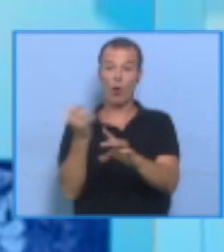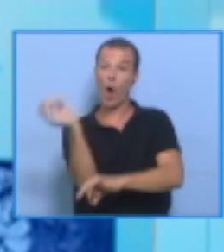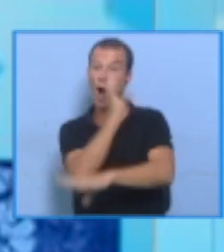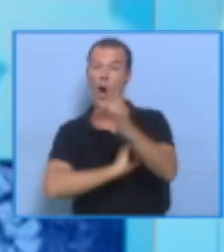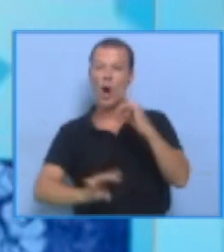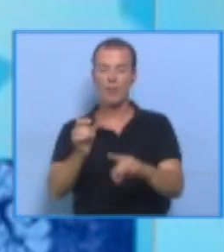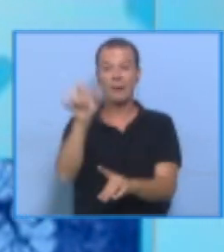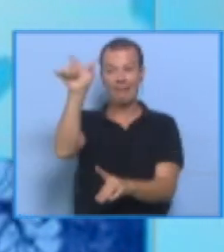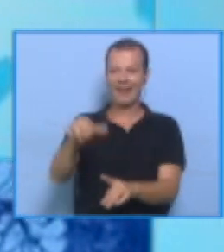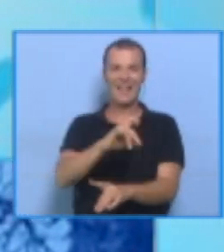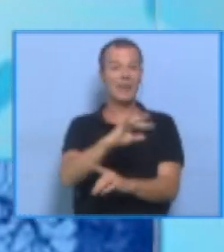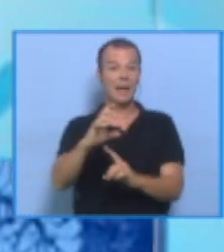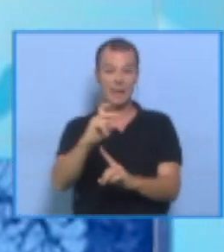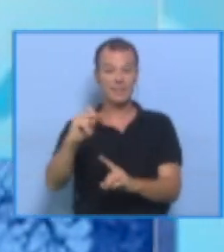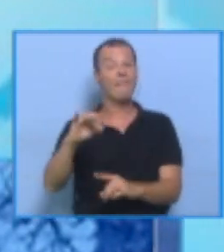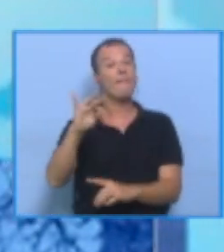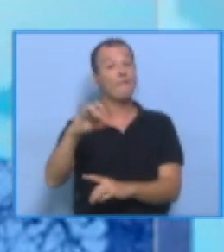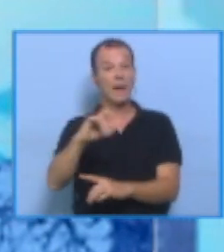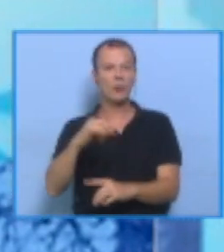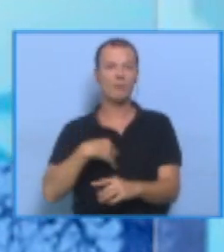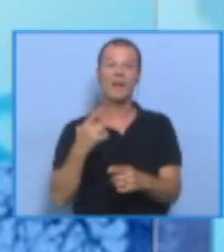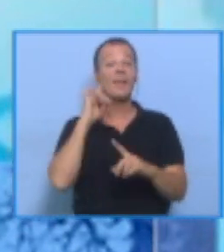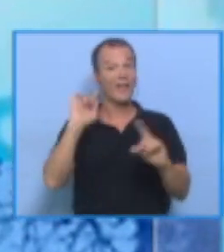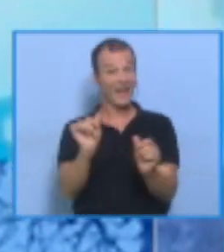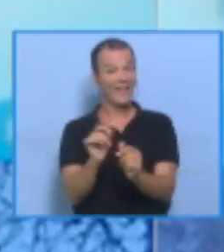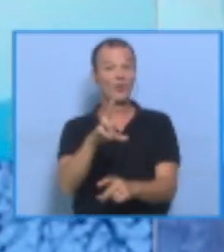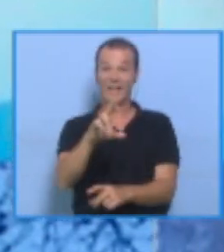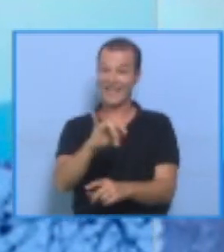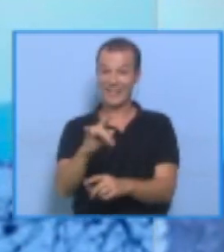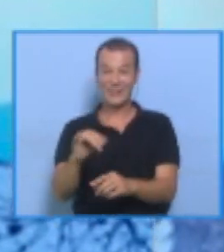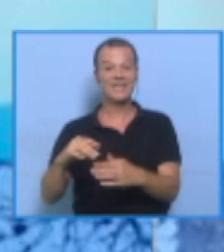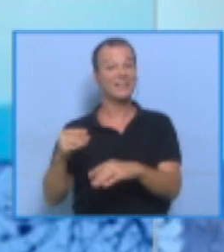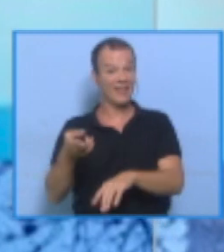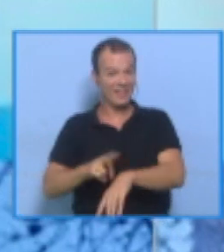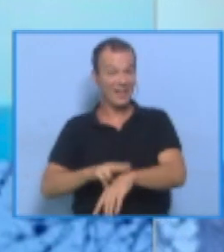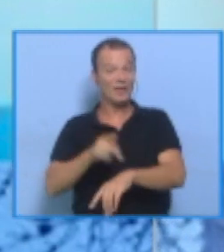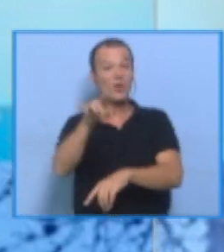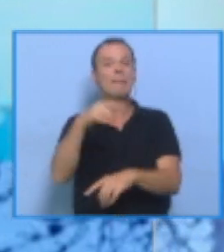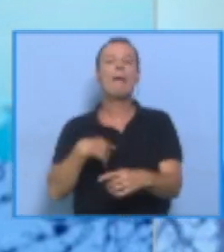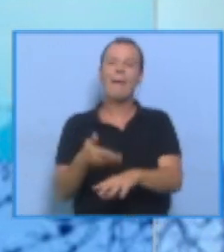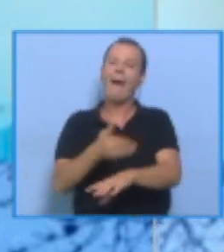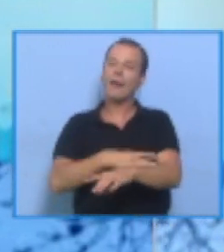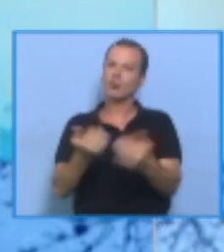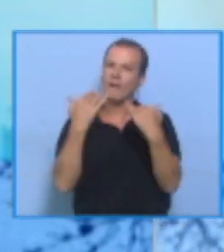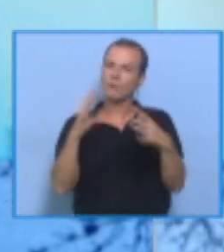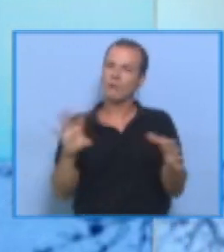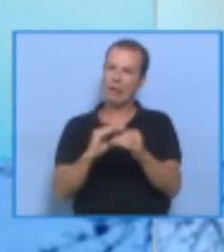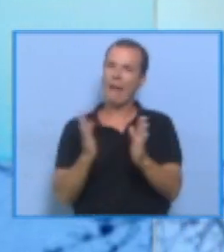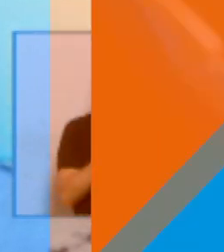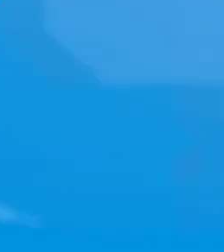olhar de Graça Franco, diretora de Informação da Renascença. Antes, olhamos ainda os temas da atualidade